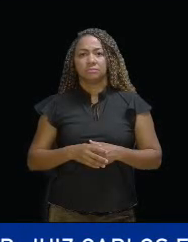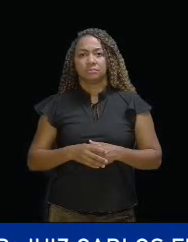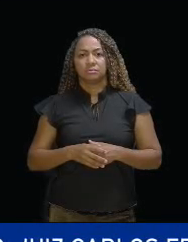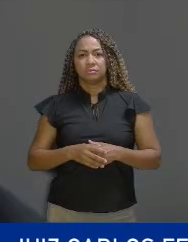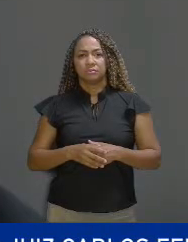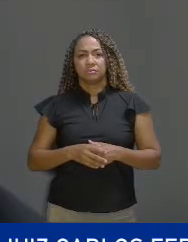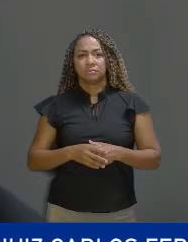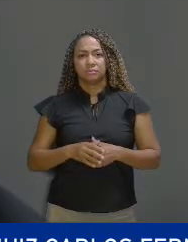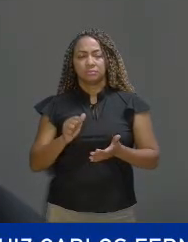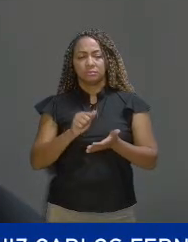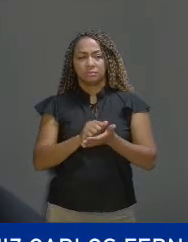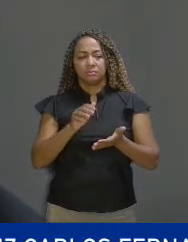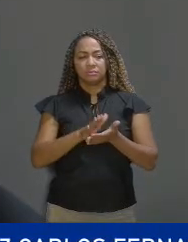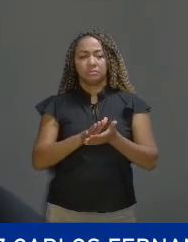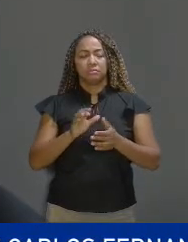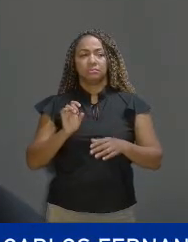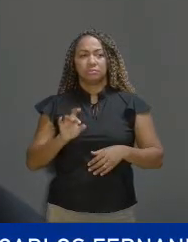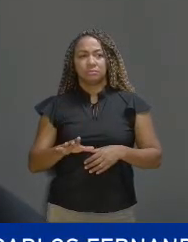Isso.